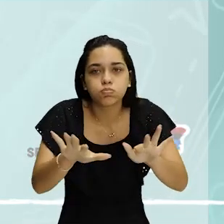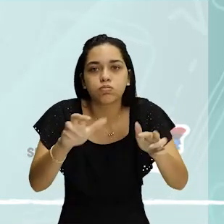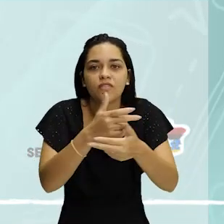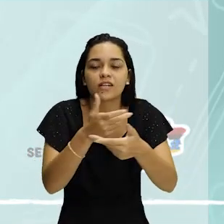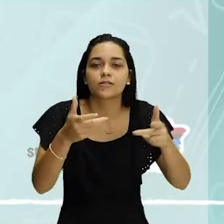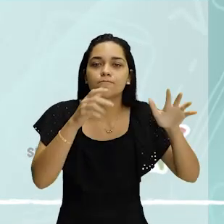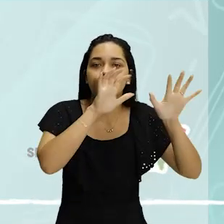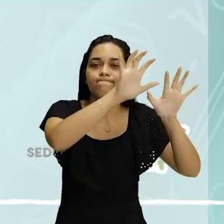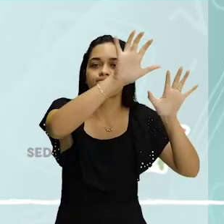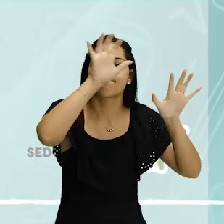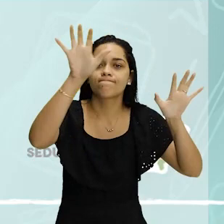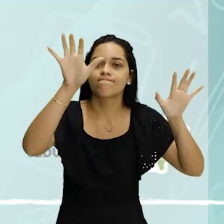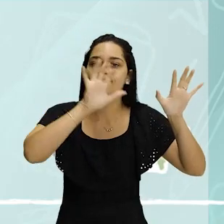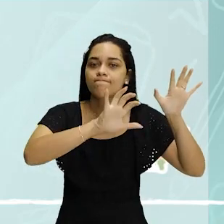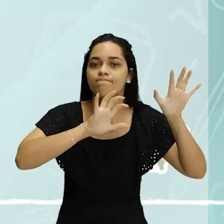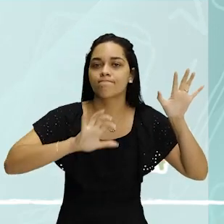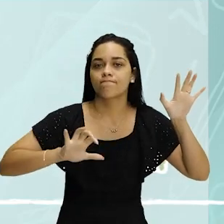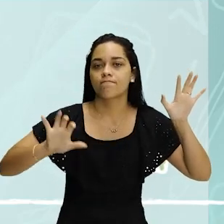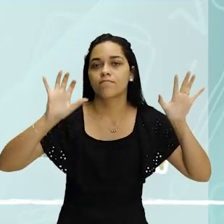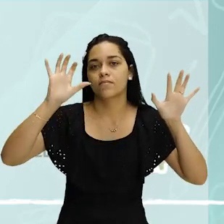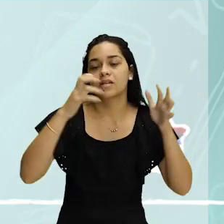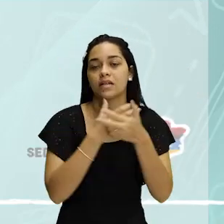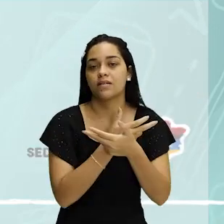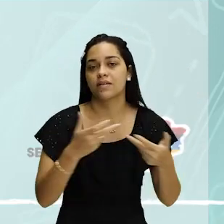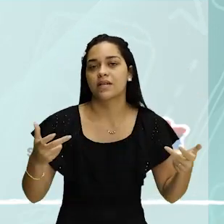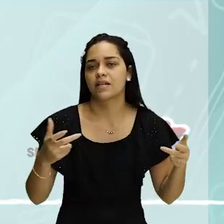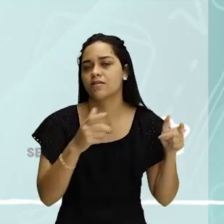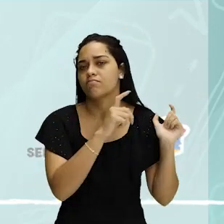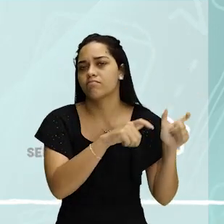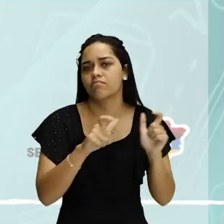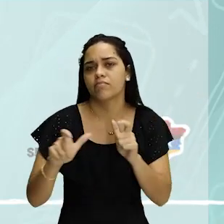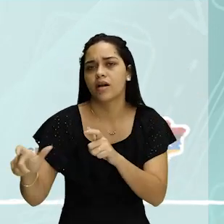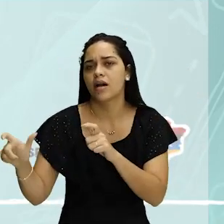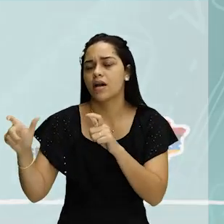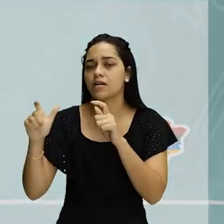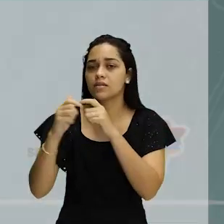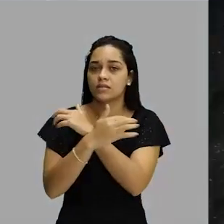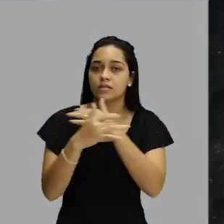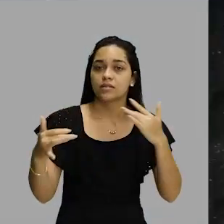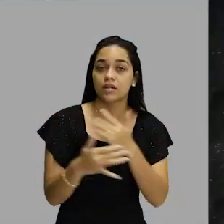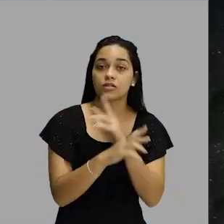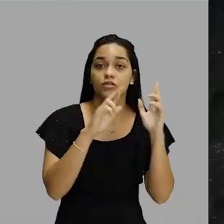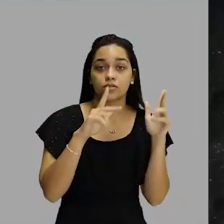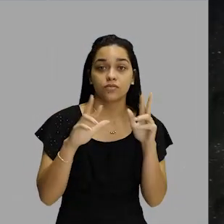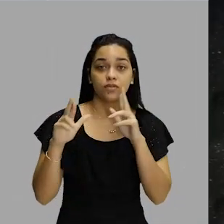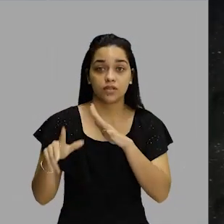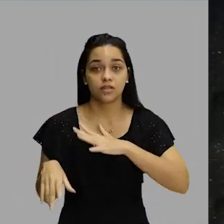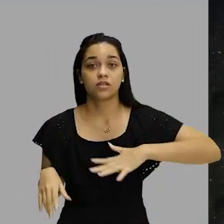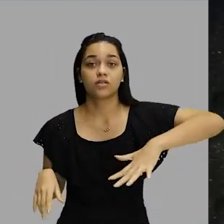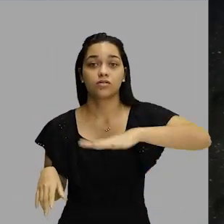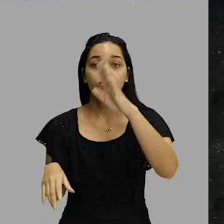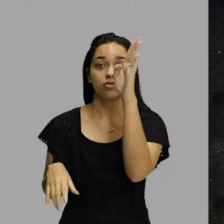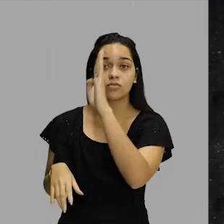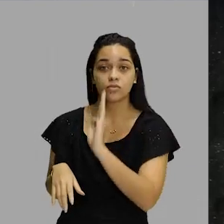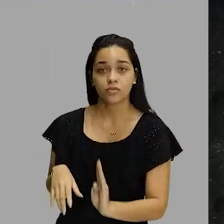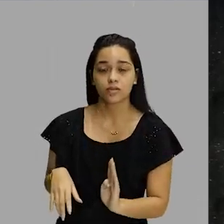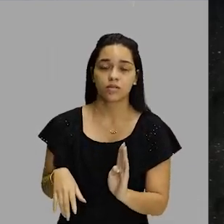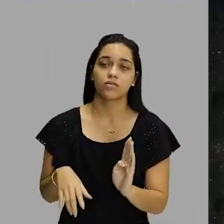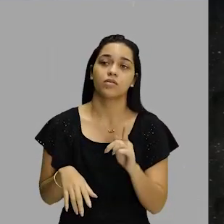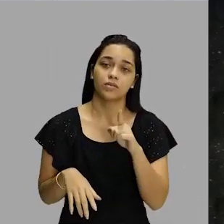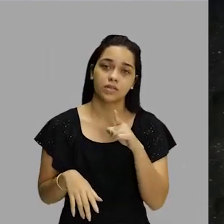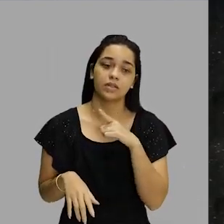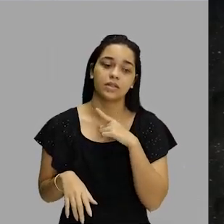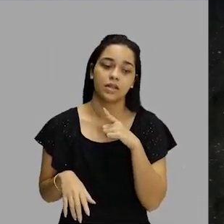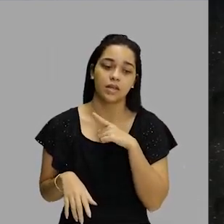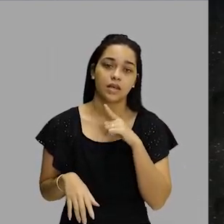de surtos em várias regiões, diversos bairros, cidades diferentes e regiões do país. Aí, nesse caso, você tem